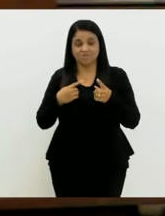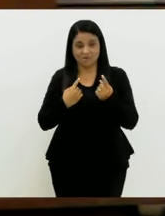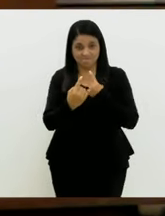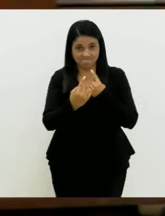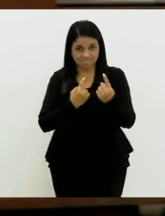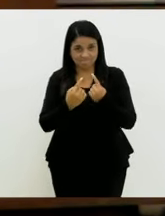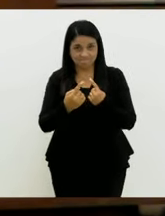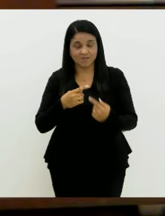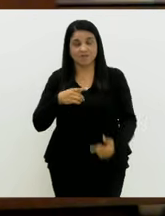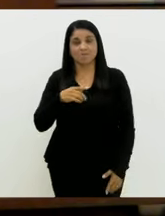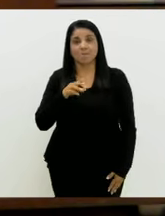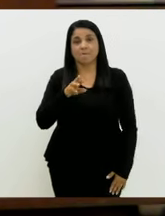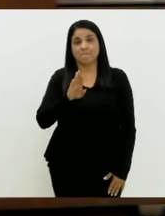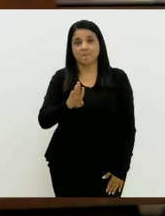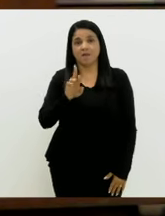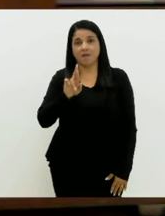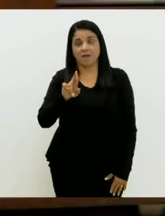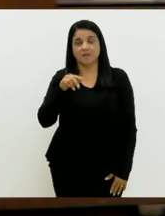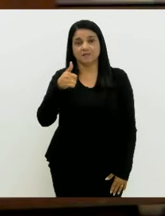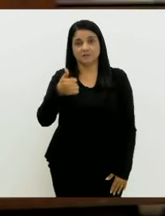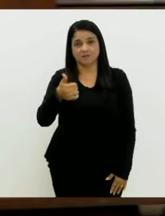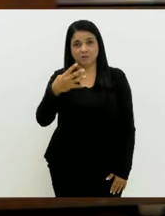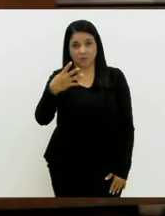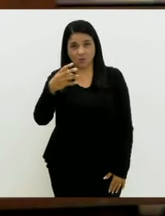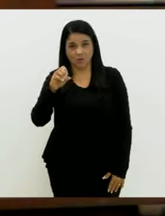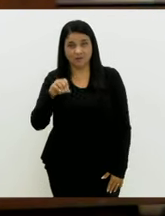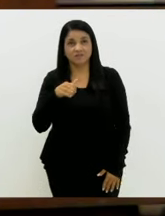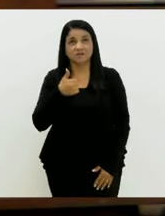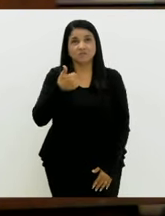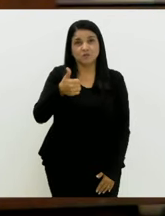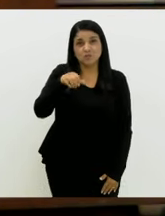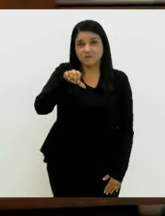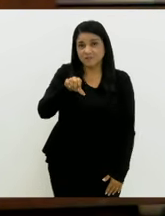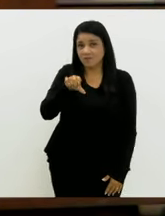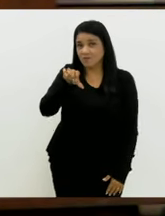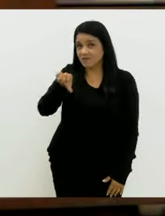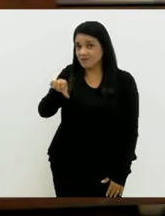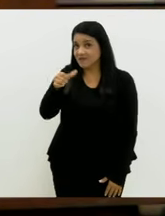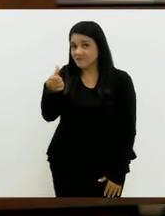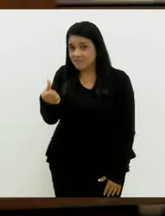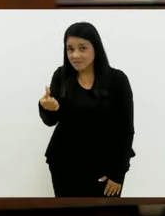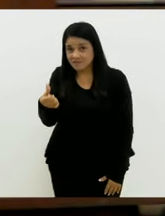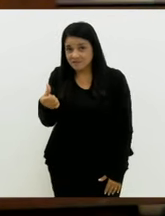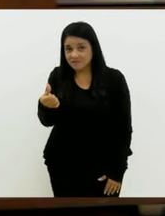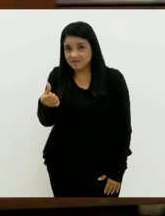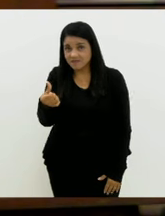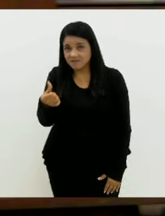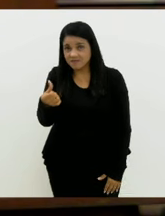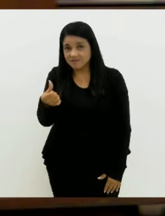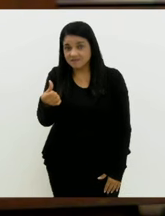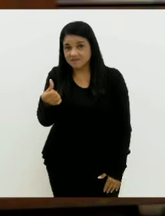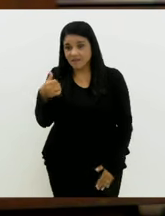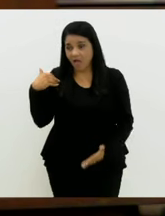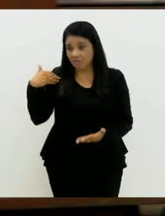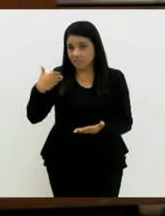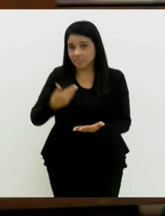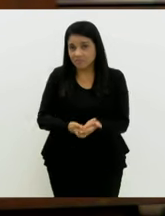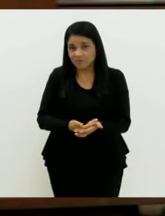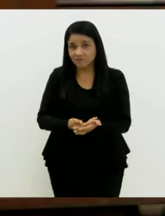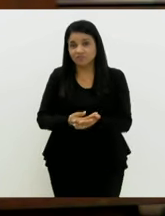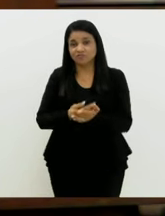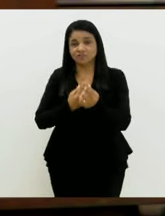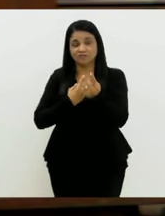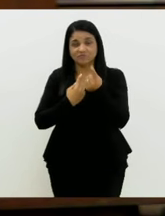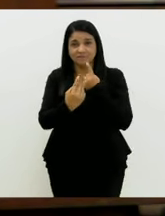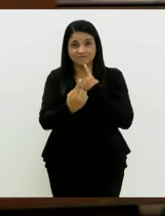BR-040 desde 1996. De lá para cá, a gente encontra uma estrada, uma